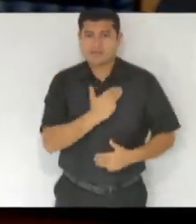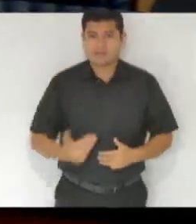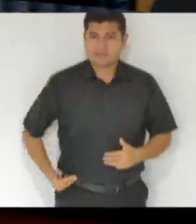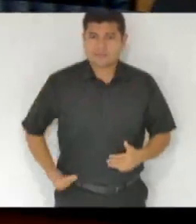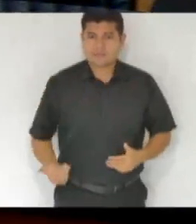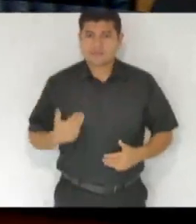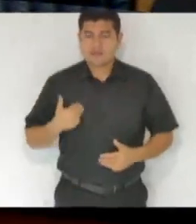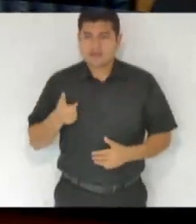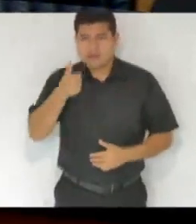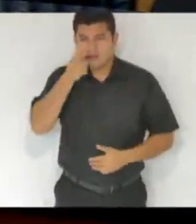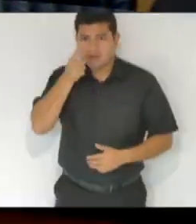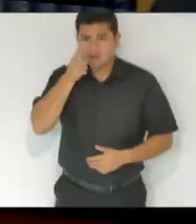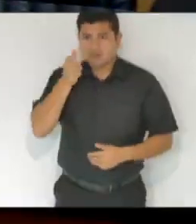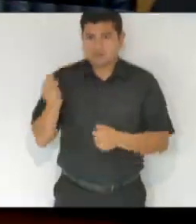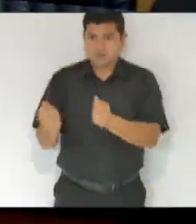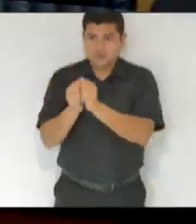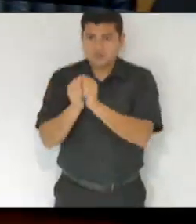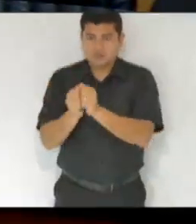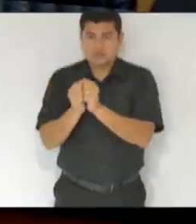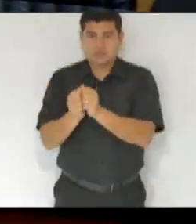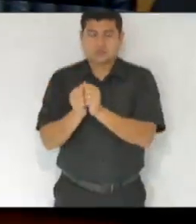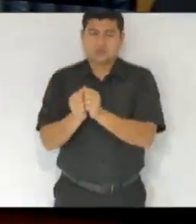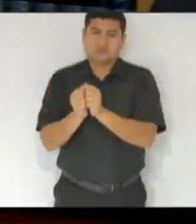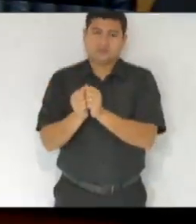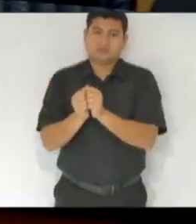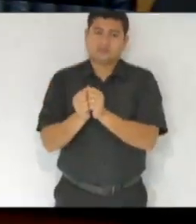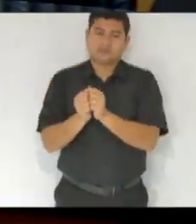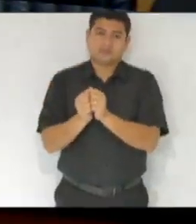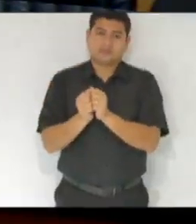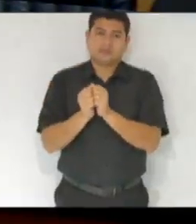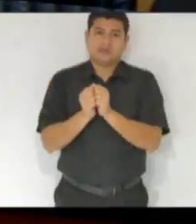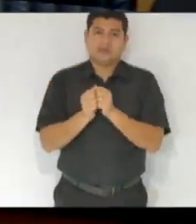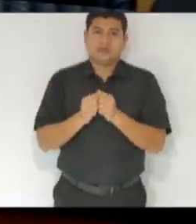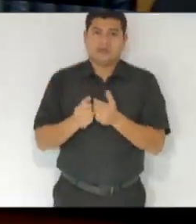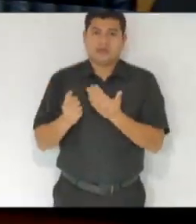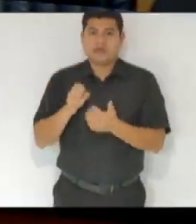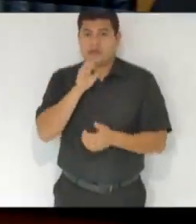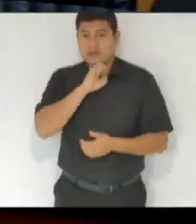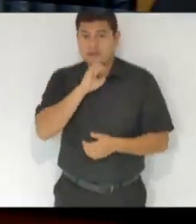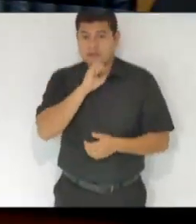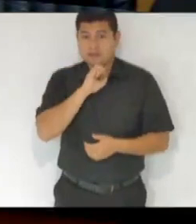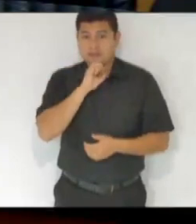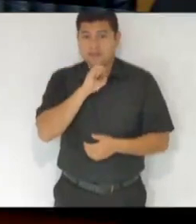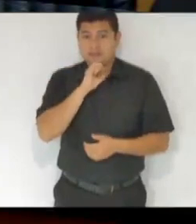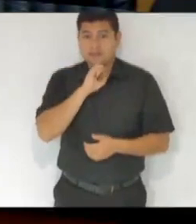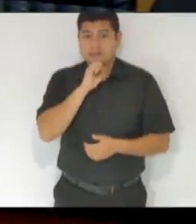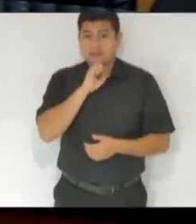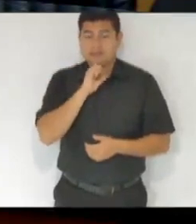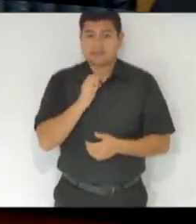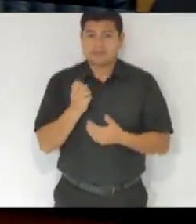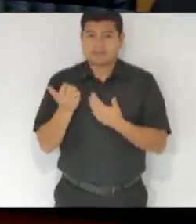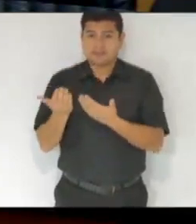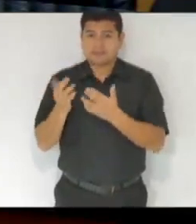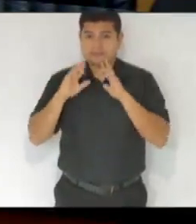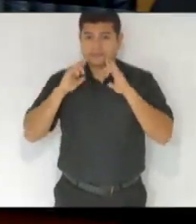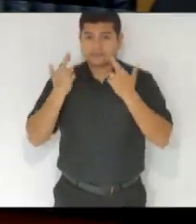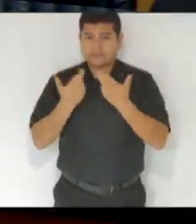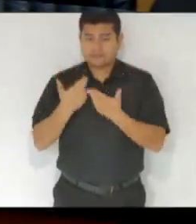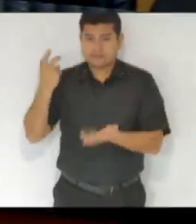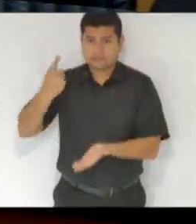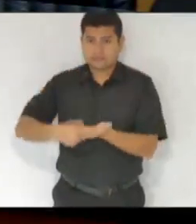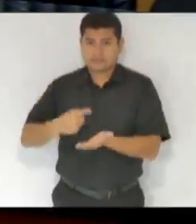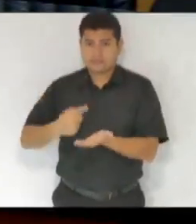estavam me acompanhando na ocasião o deputado Felipe Estevão, aqui da casa, numa audiência marcada pelo deputado federal